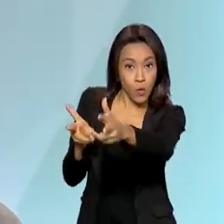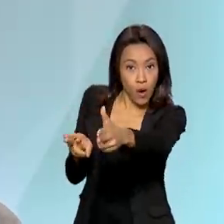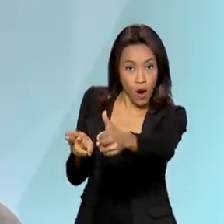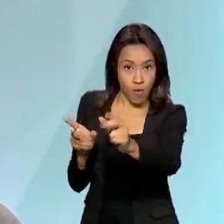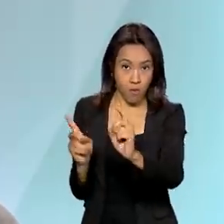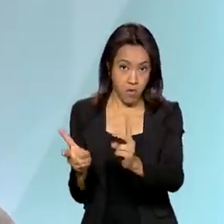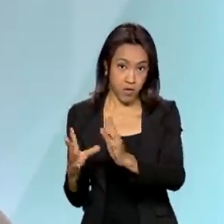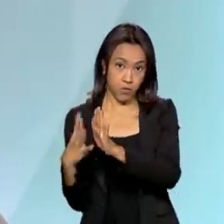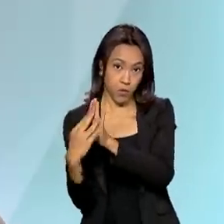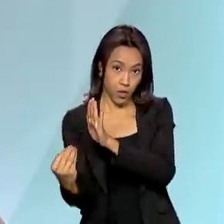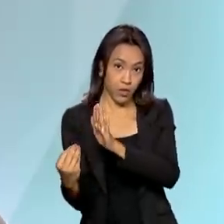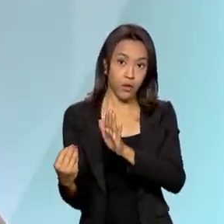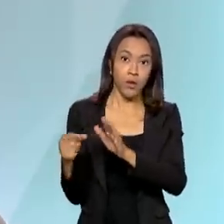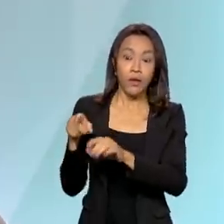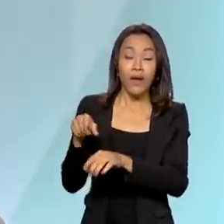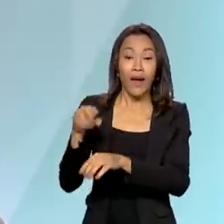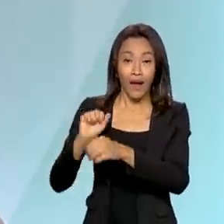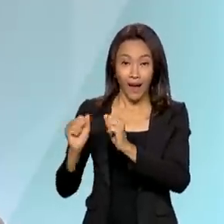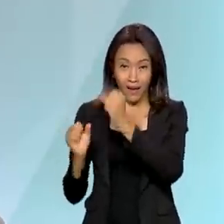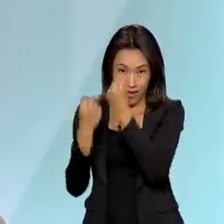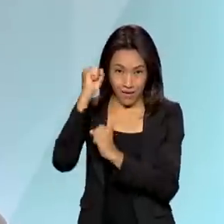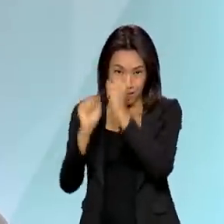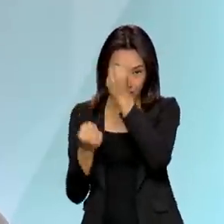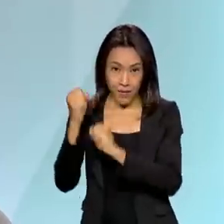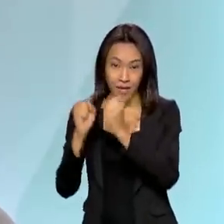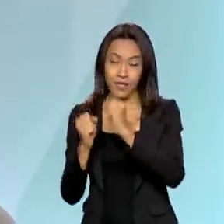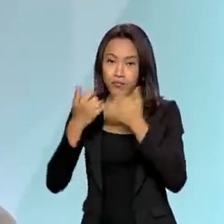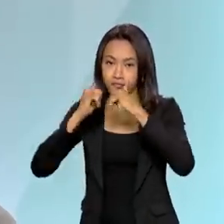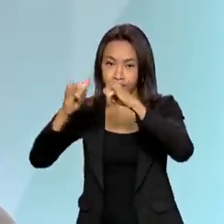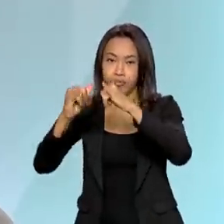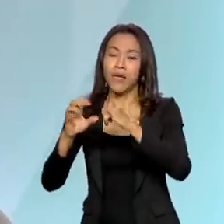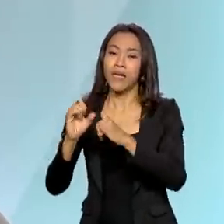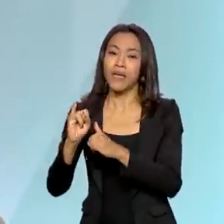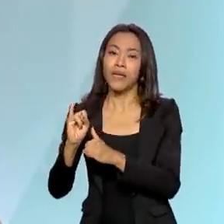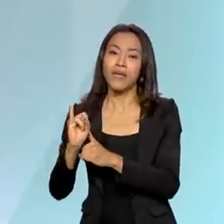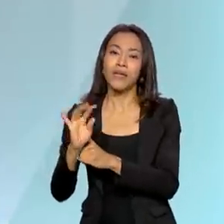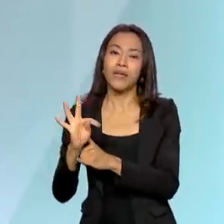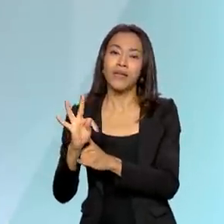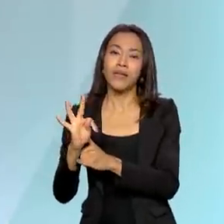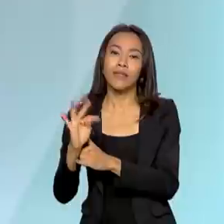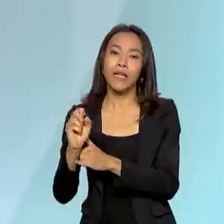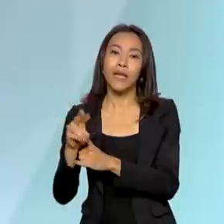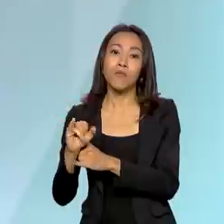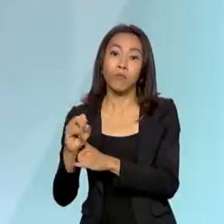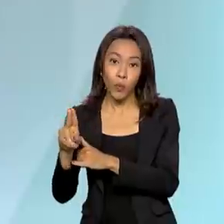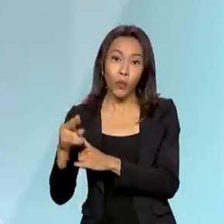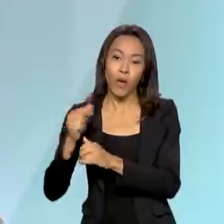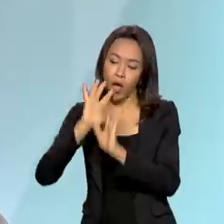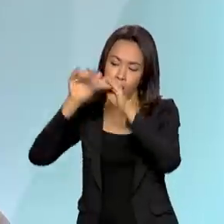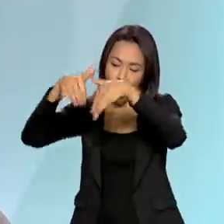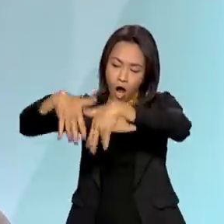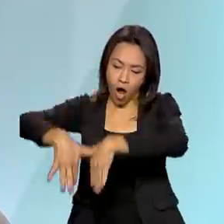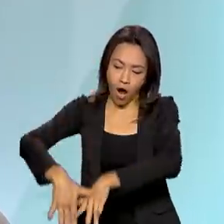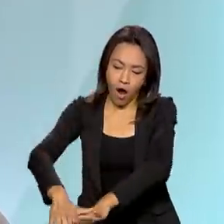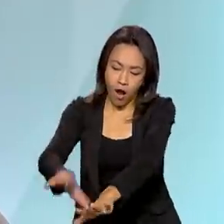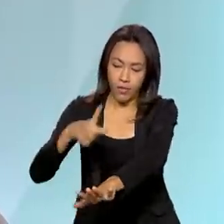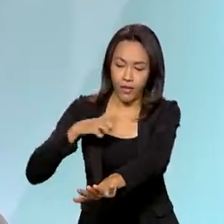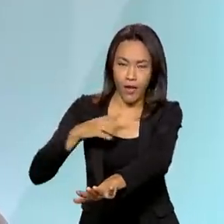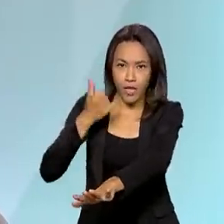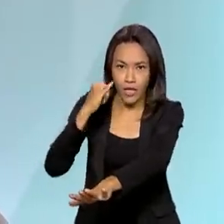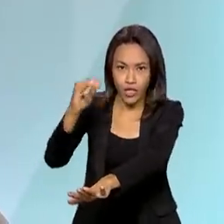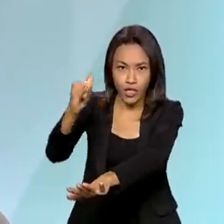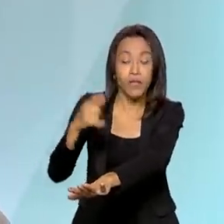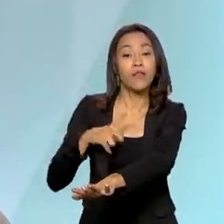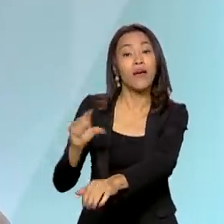Itaipu está fazendo um trabalho fantástico. Além de gerar energia renovável na própria usina, ele está